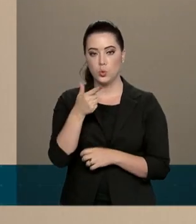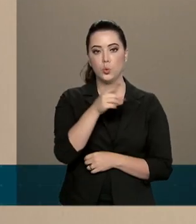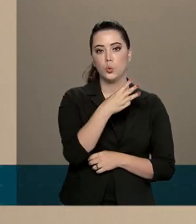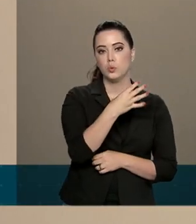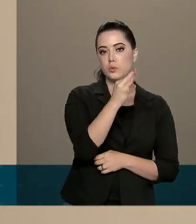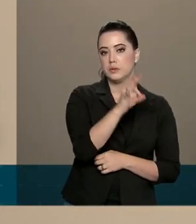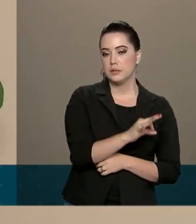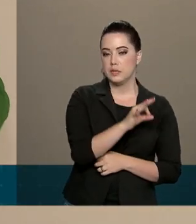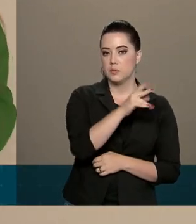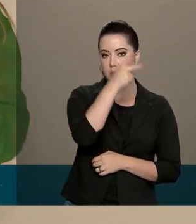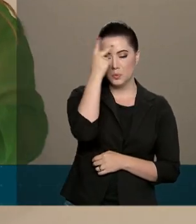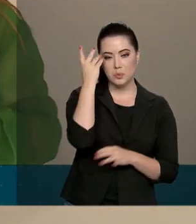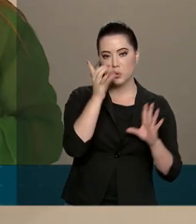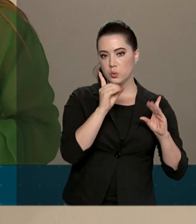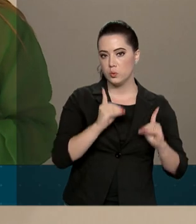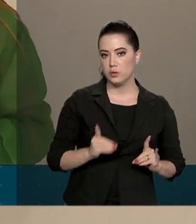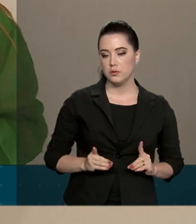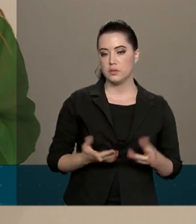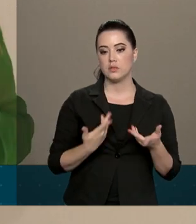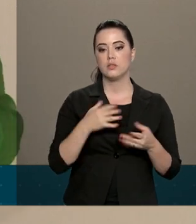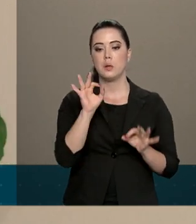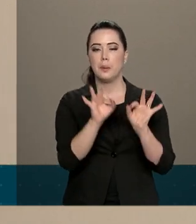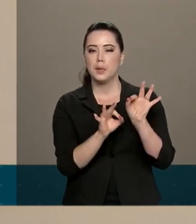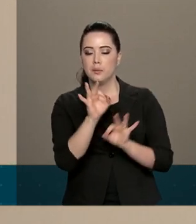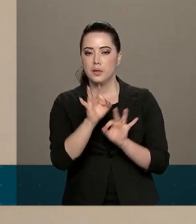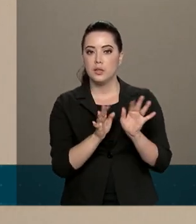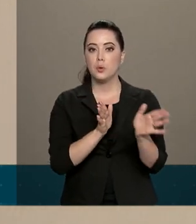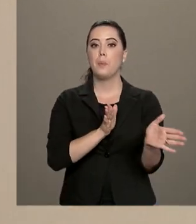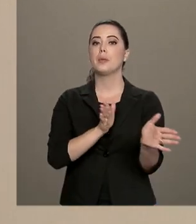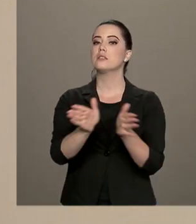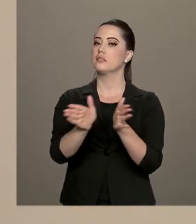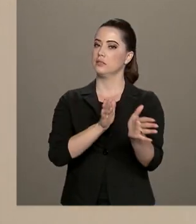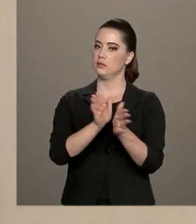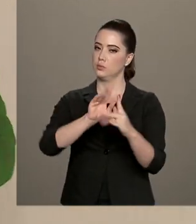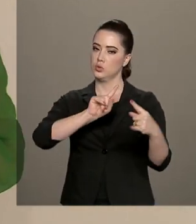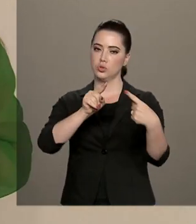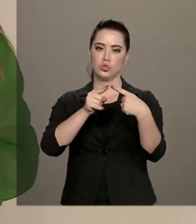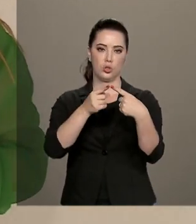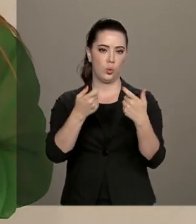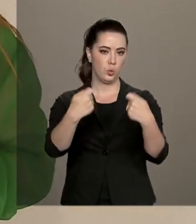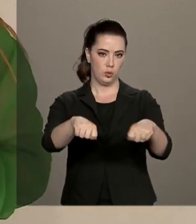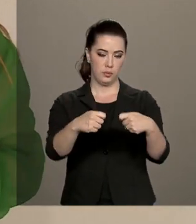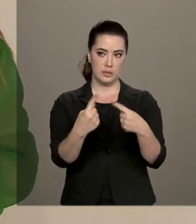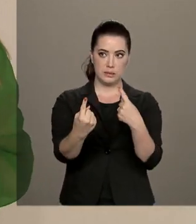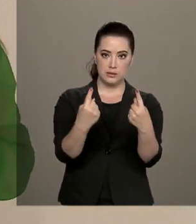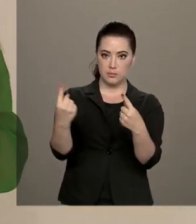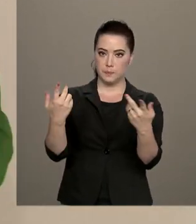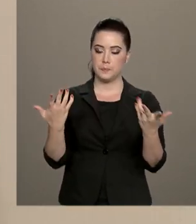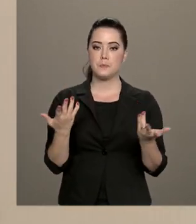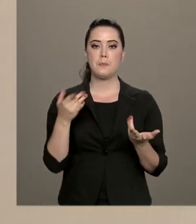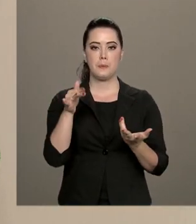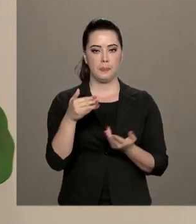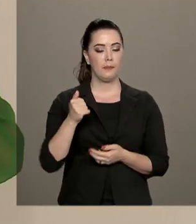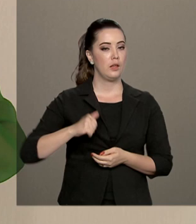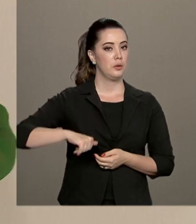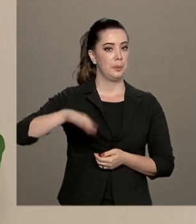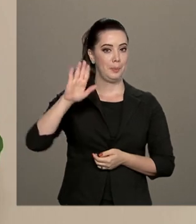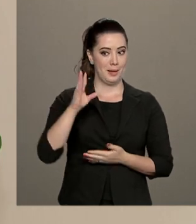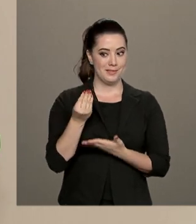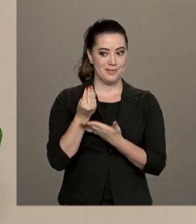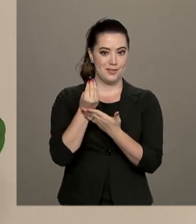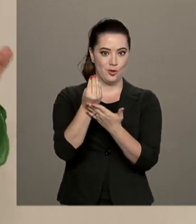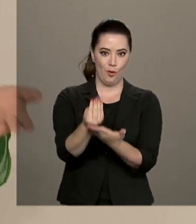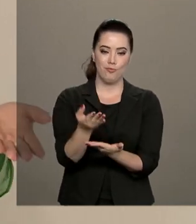deficiência. Os imóveis são adaptados para acessibilidade conforme a necessidade do morador. Com mais essa